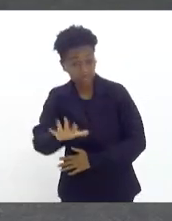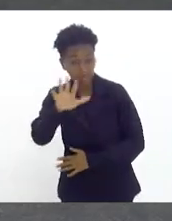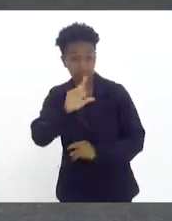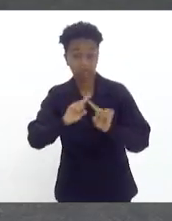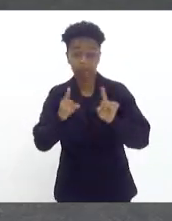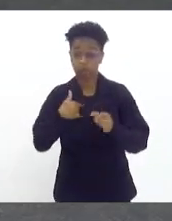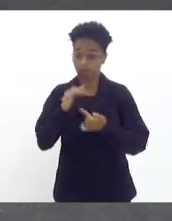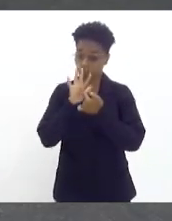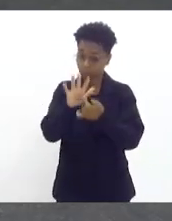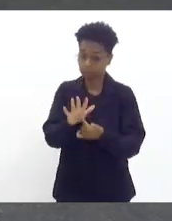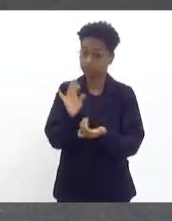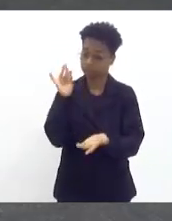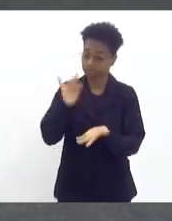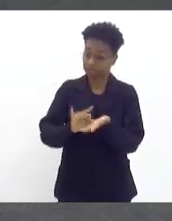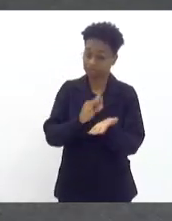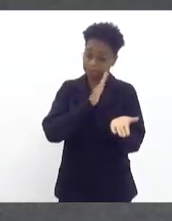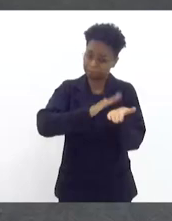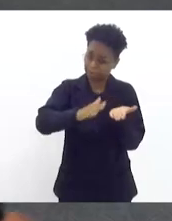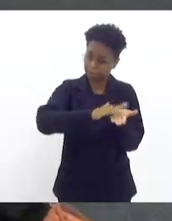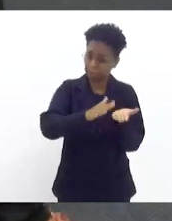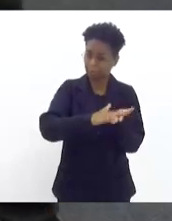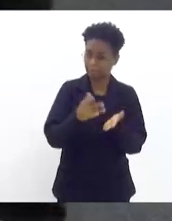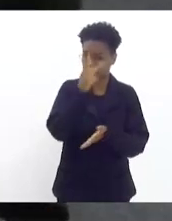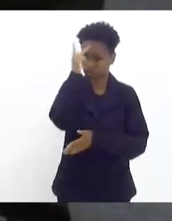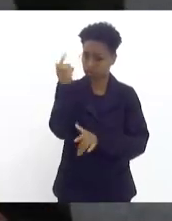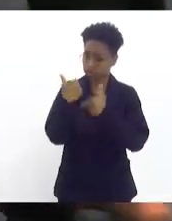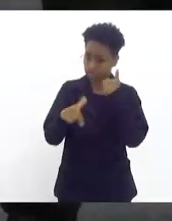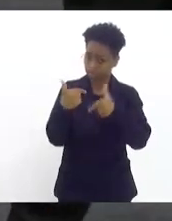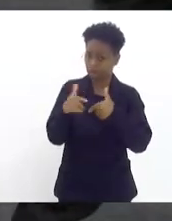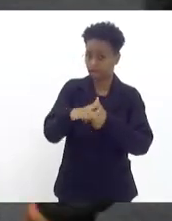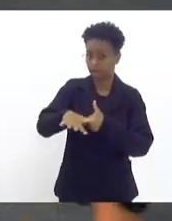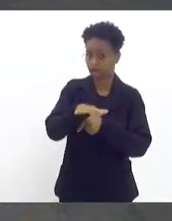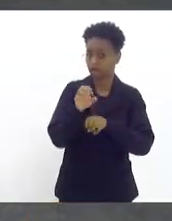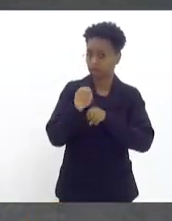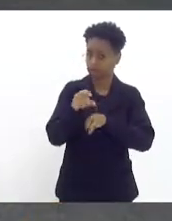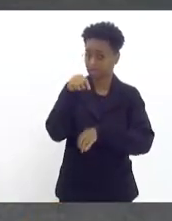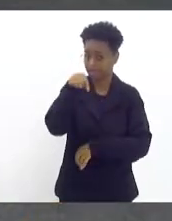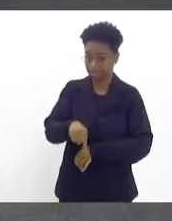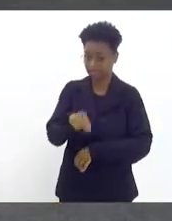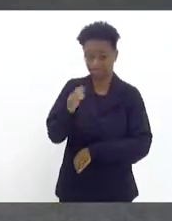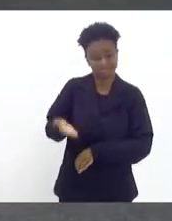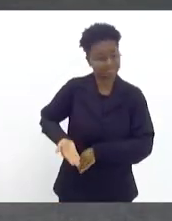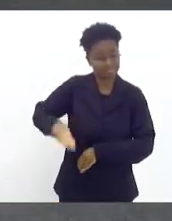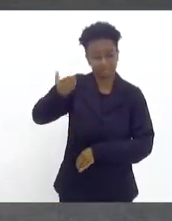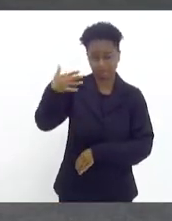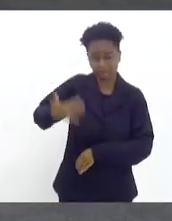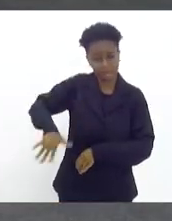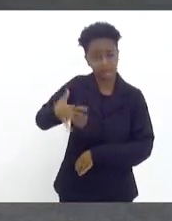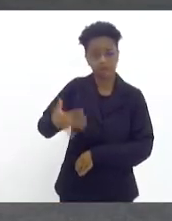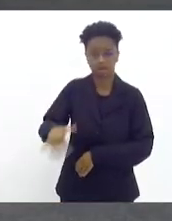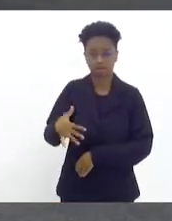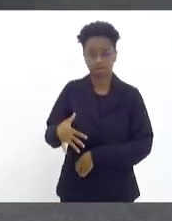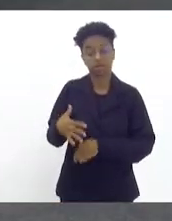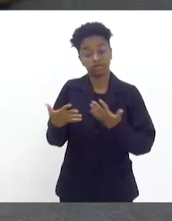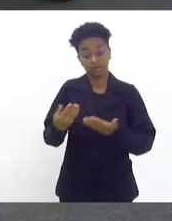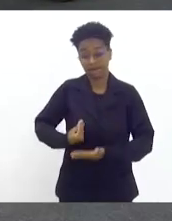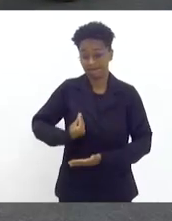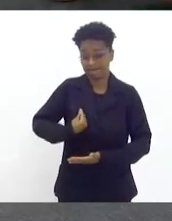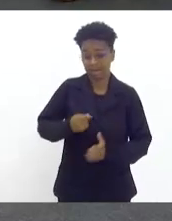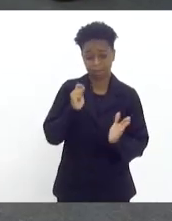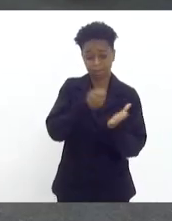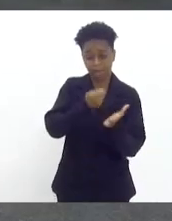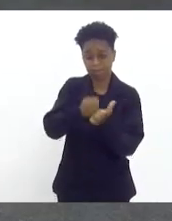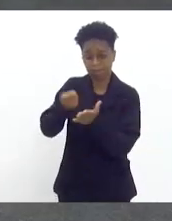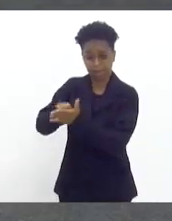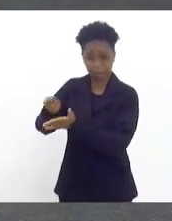de custos da vida das trabalhadoras e dos trabalhadores aqui no estado é altíssima o custo de vida na